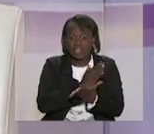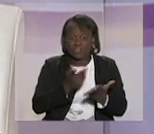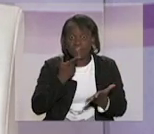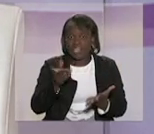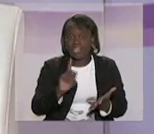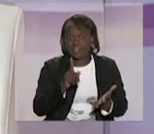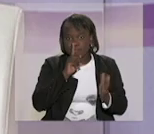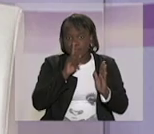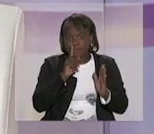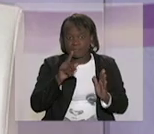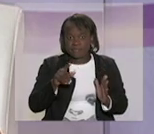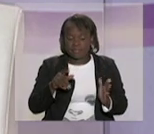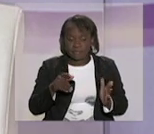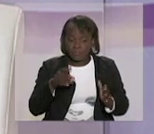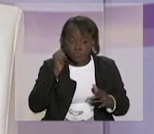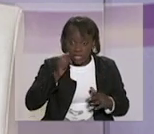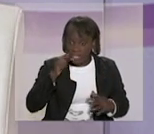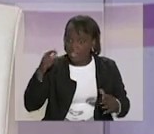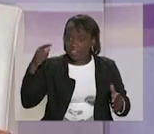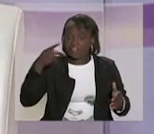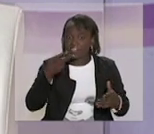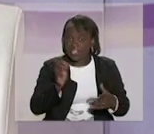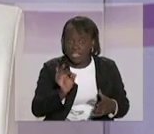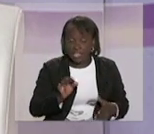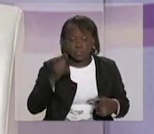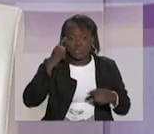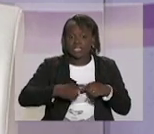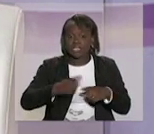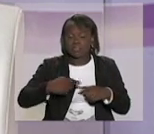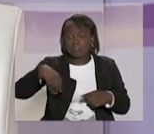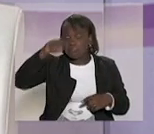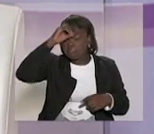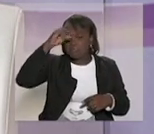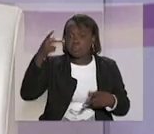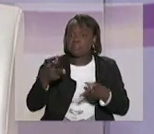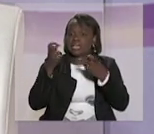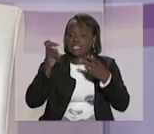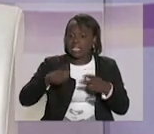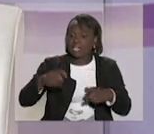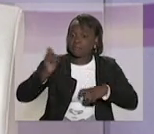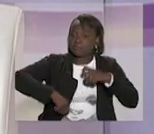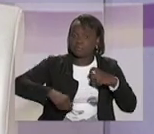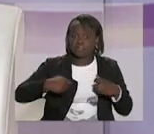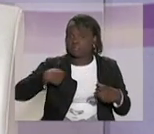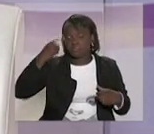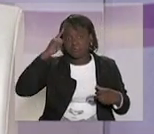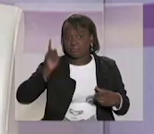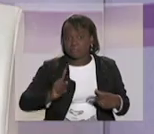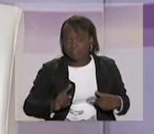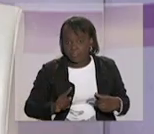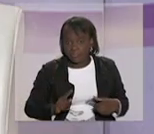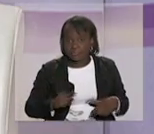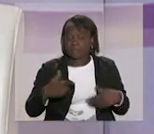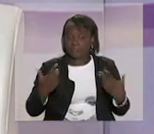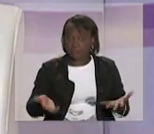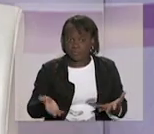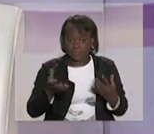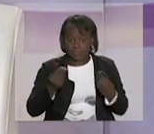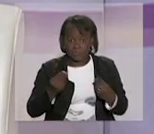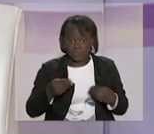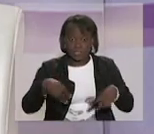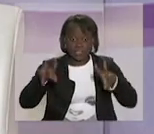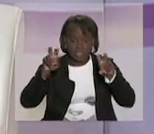grande, mas não só porque as mulheres não denunciam, mas também porque muitas vezes elas não percebem que elas estão sendo vítimas dessa violência. Então,